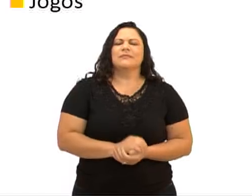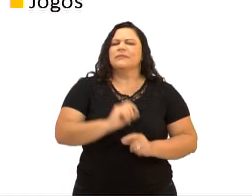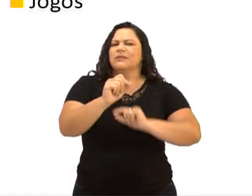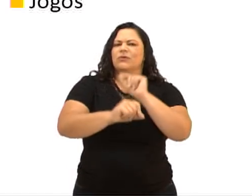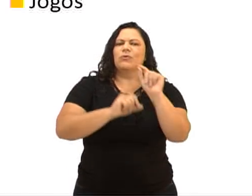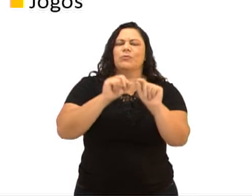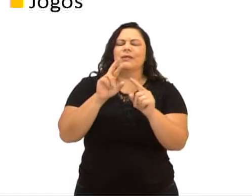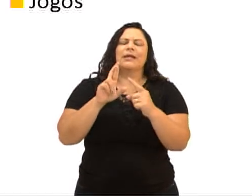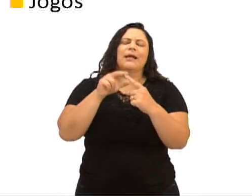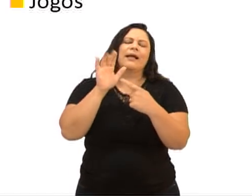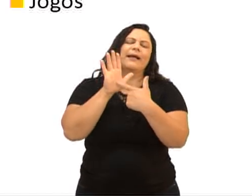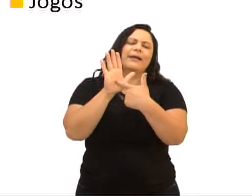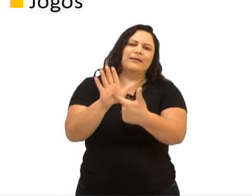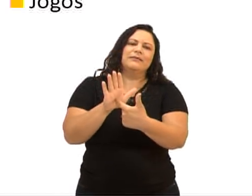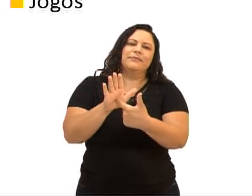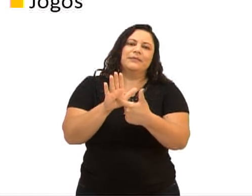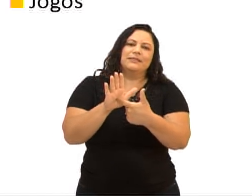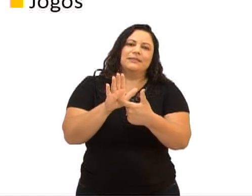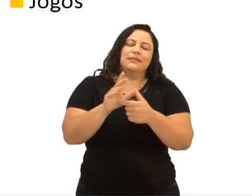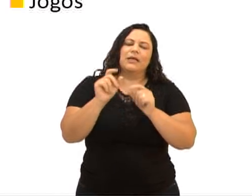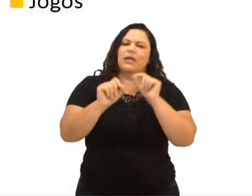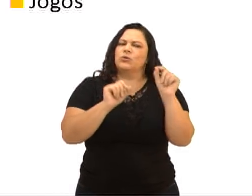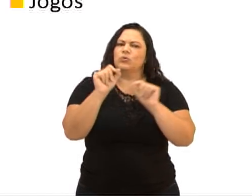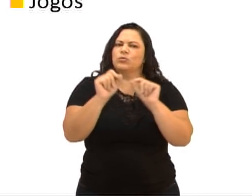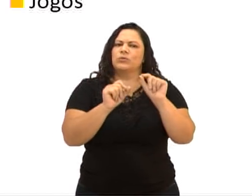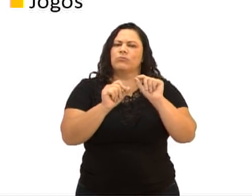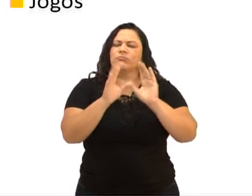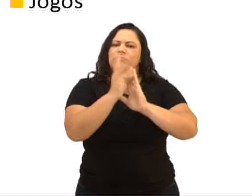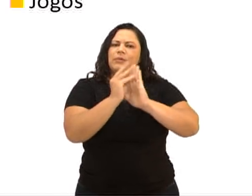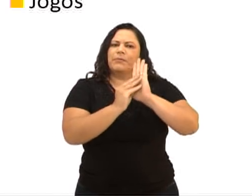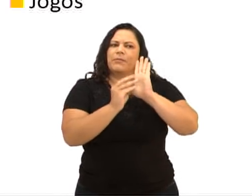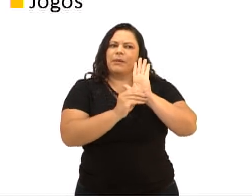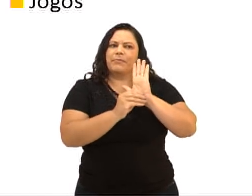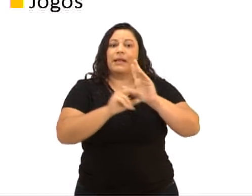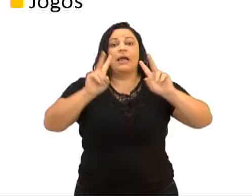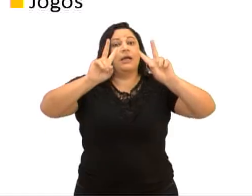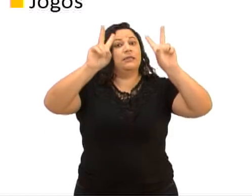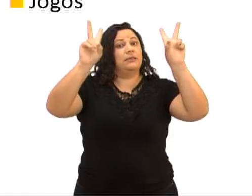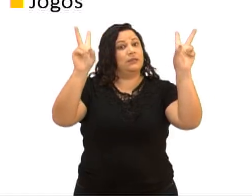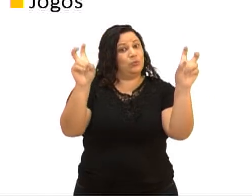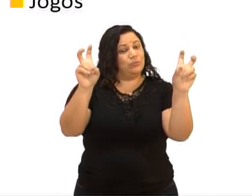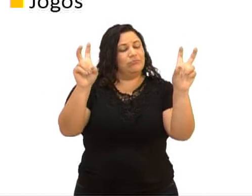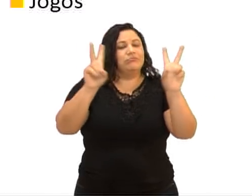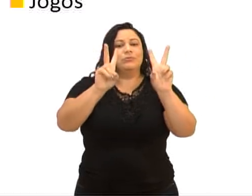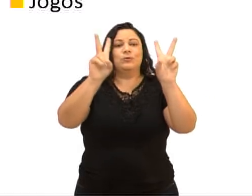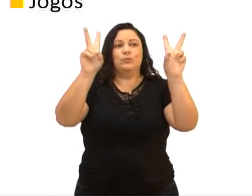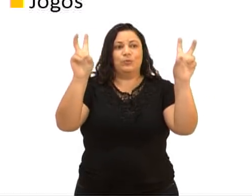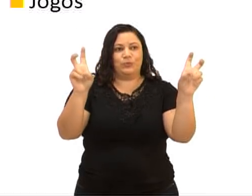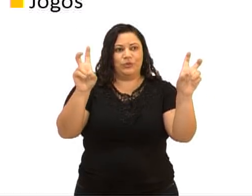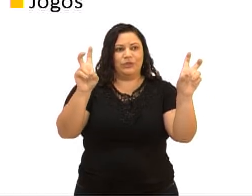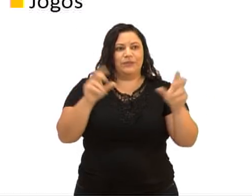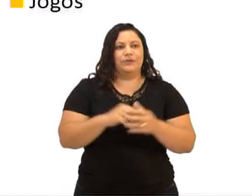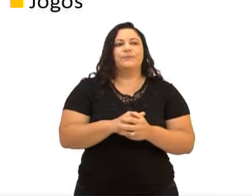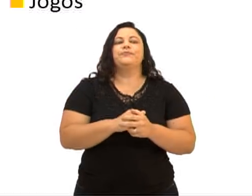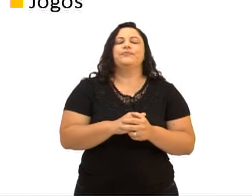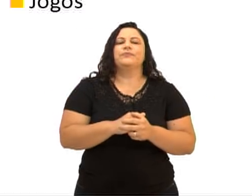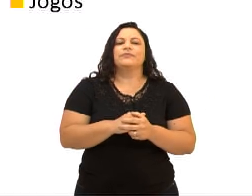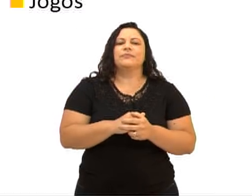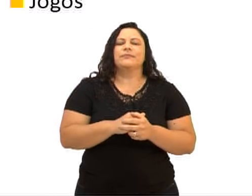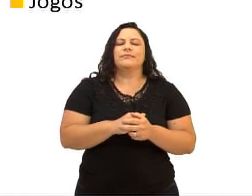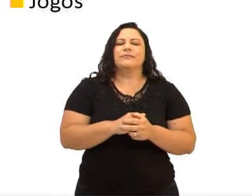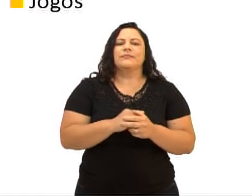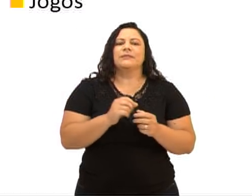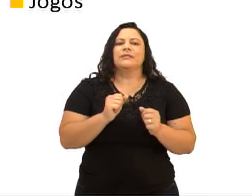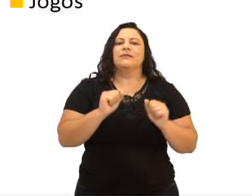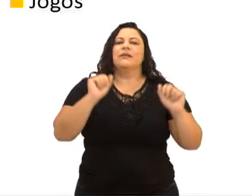apresentado um gráfico de setores. Quais são os componentes dele? Ele tem um título, olha o título da professora, Entretenimento dos alunos do